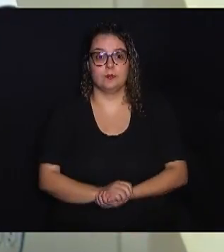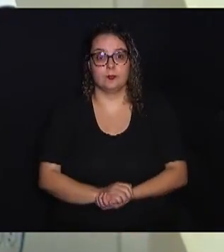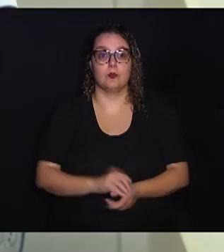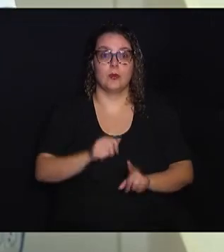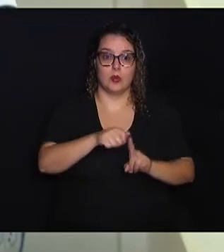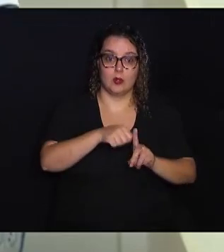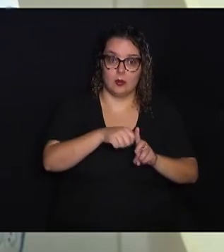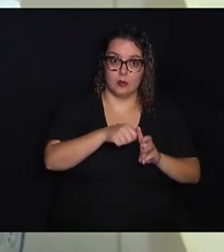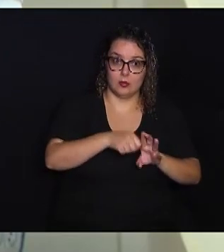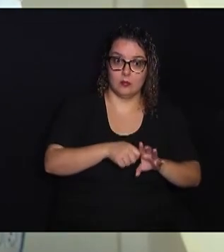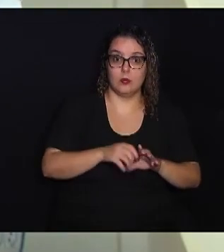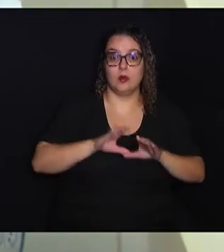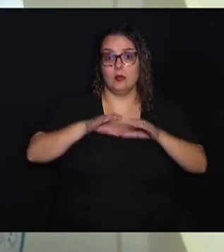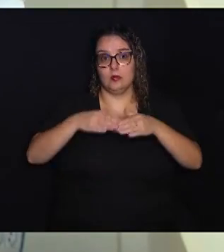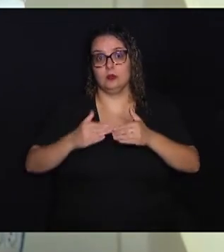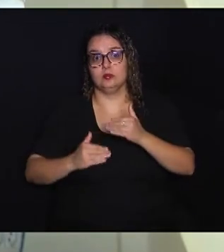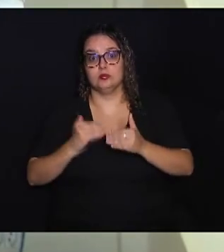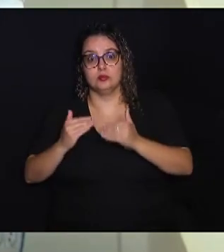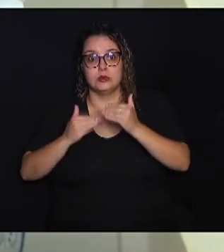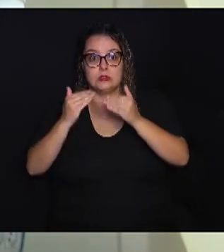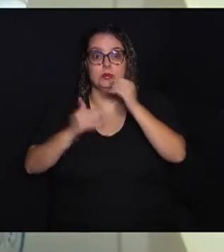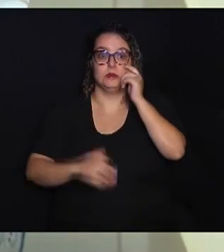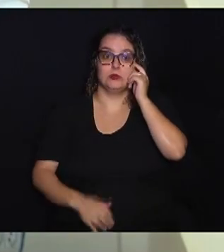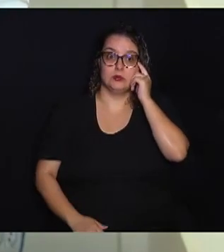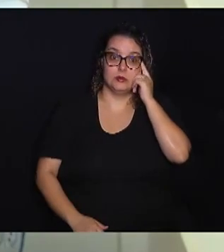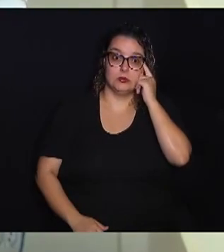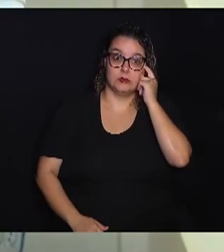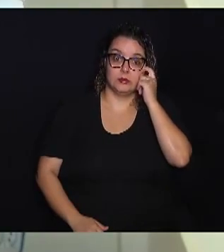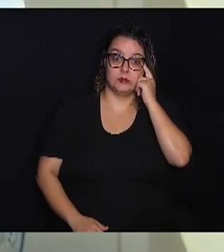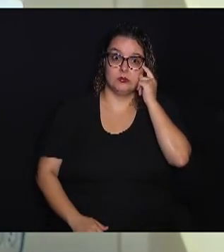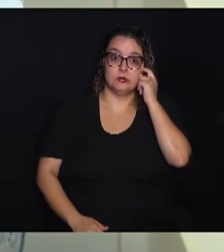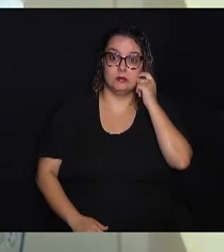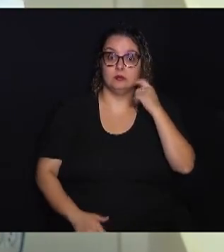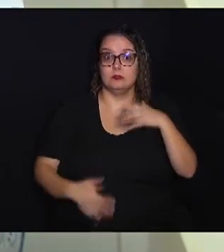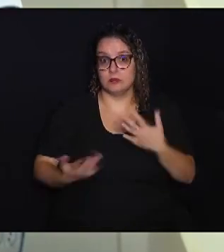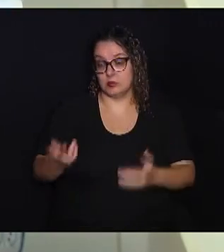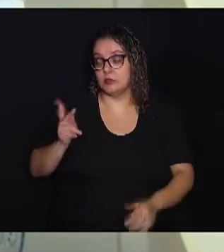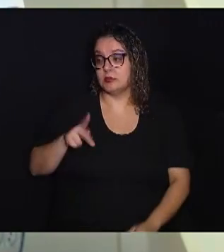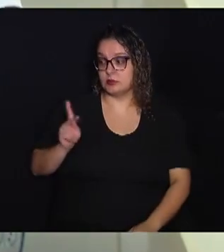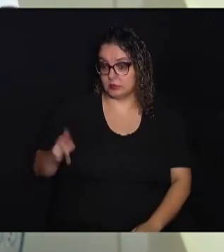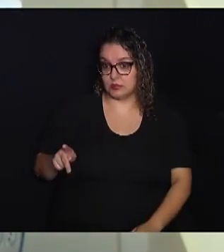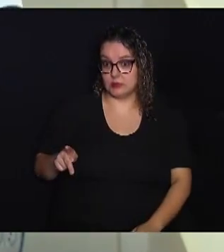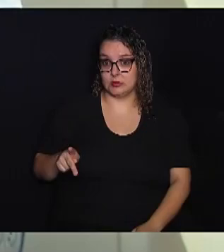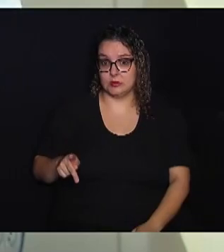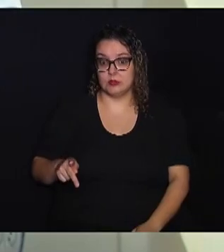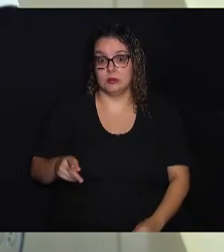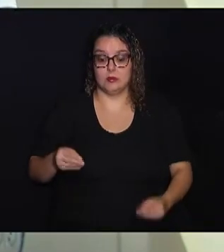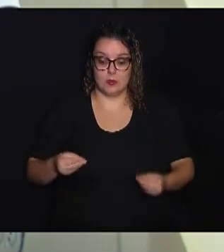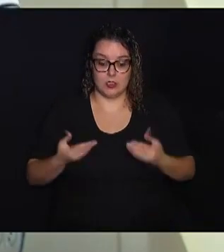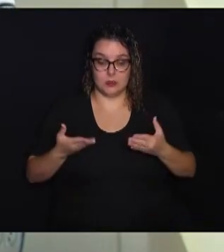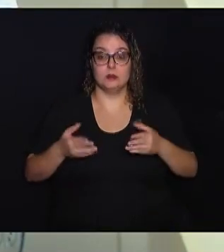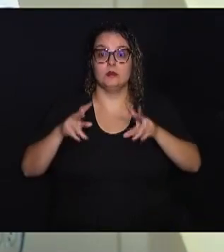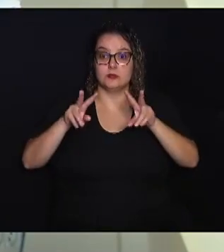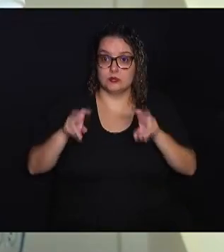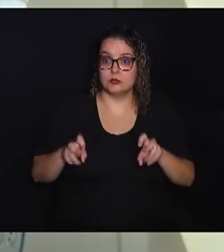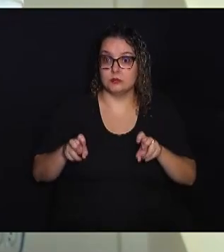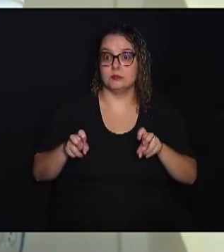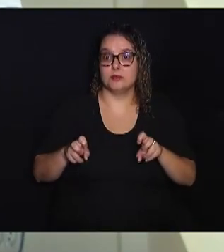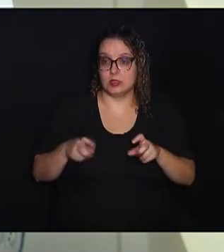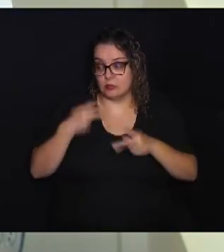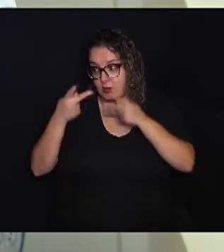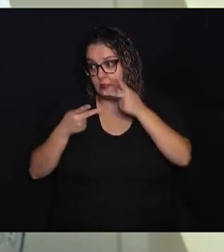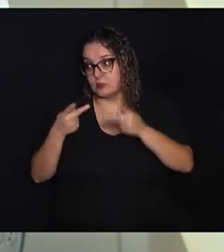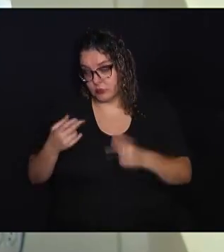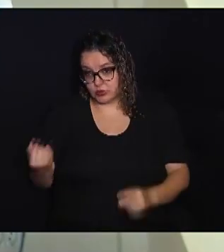mês nós fazemos um grupo de formação para que esses professores estejam trazendo temas, abordando temas de